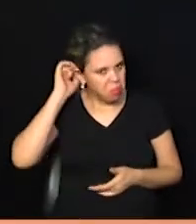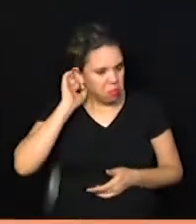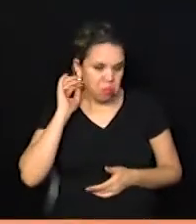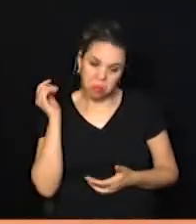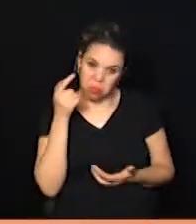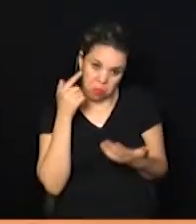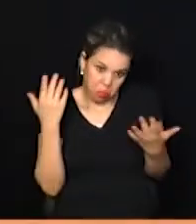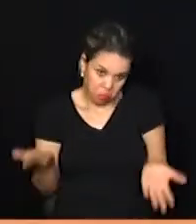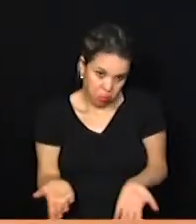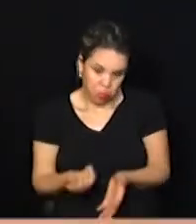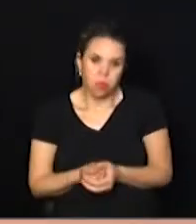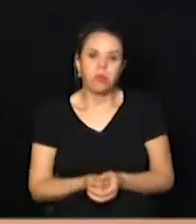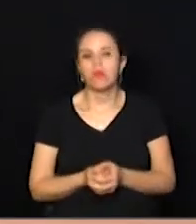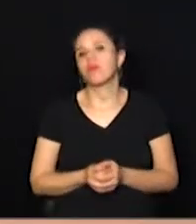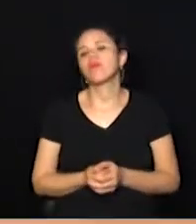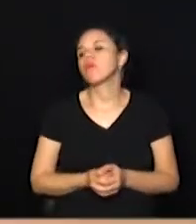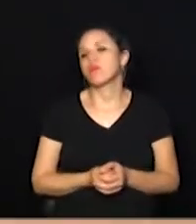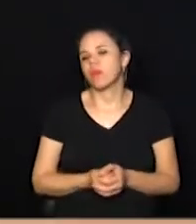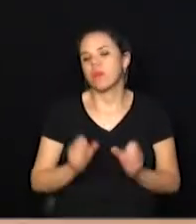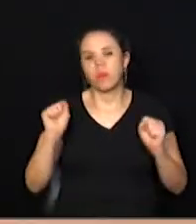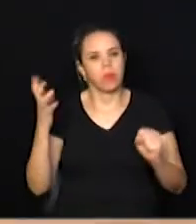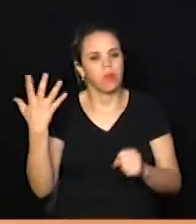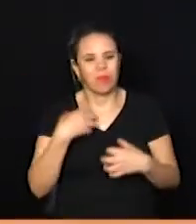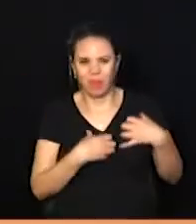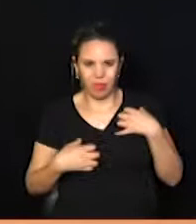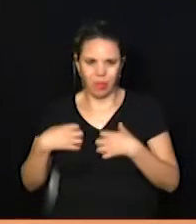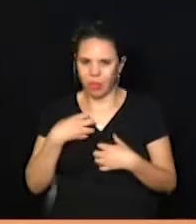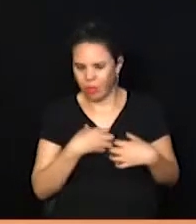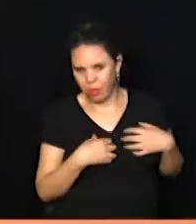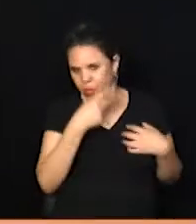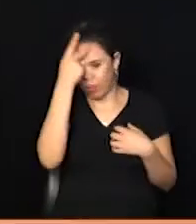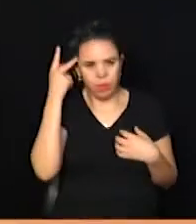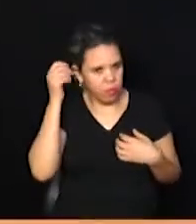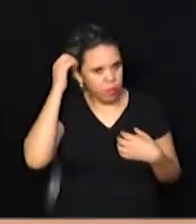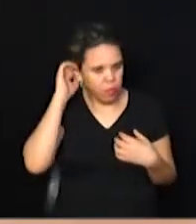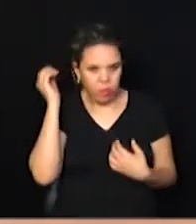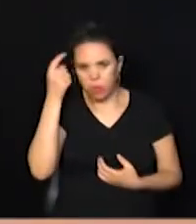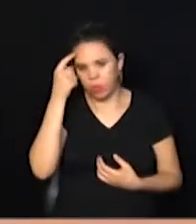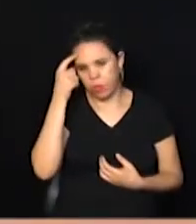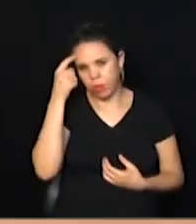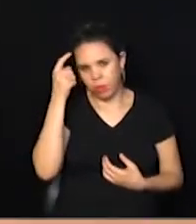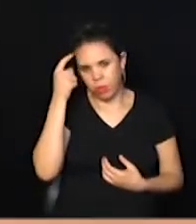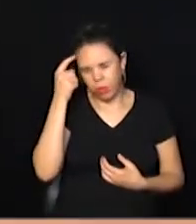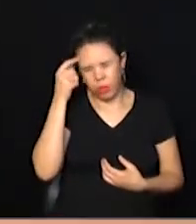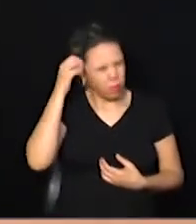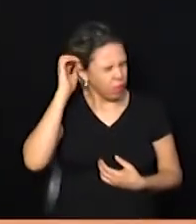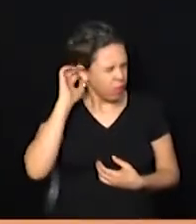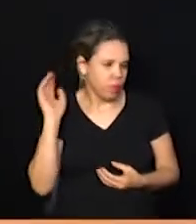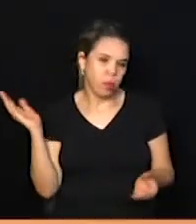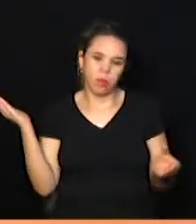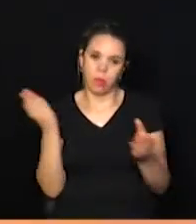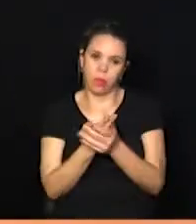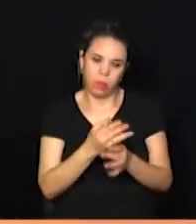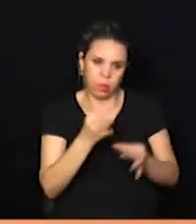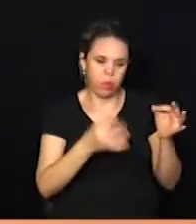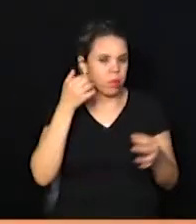Ora, o que mais pode angustiar alguém quando se pensa num processo